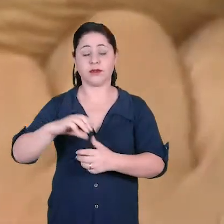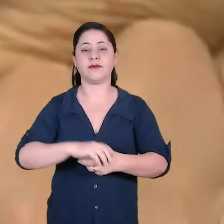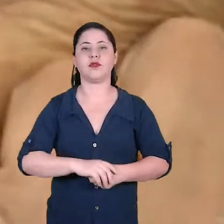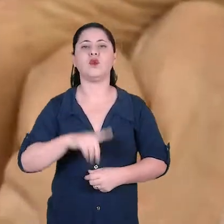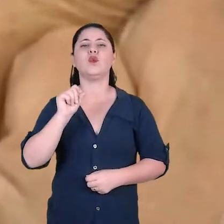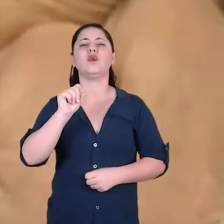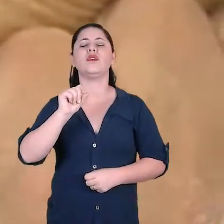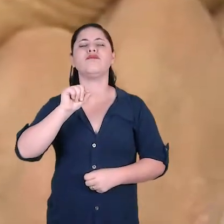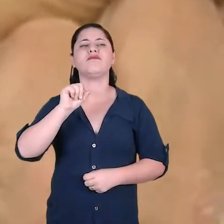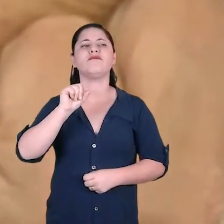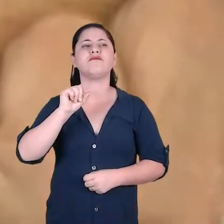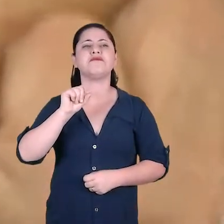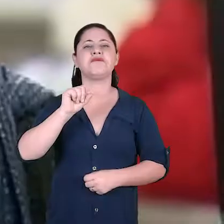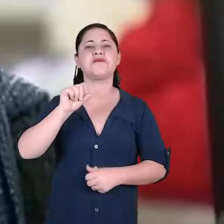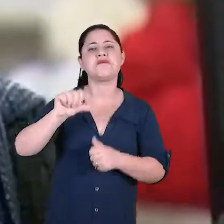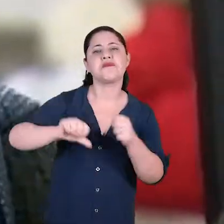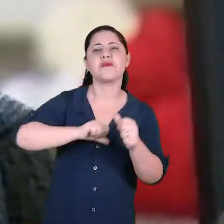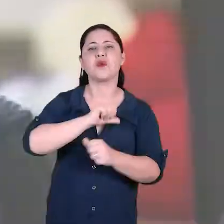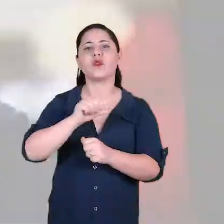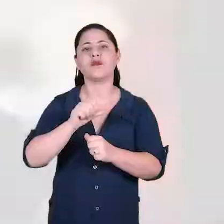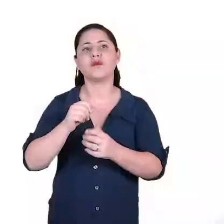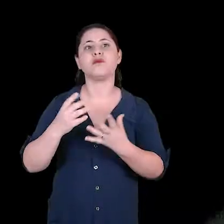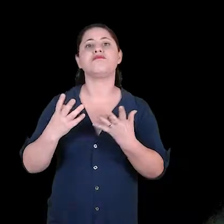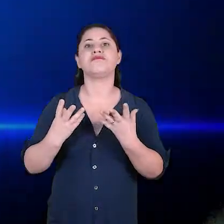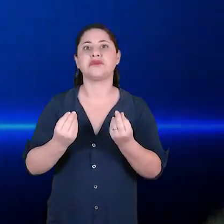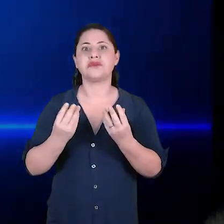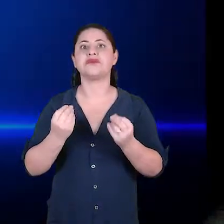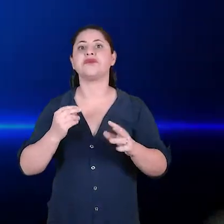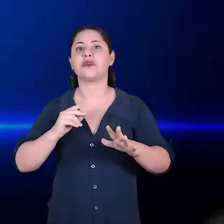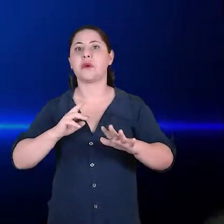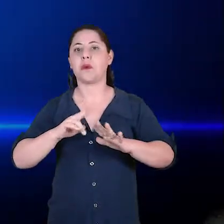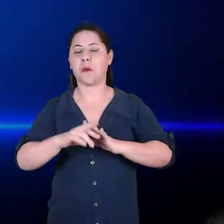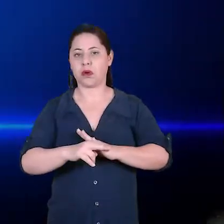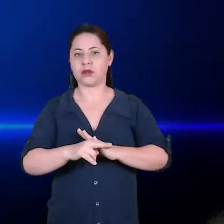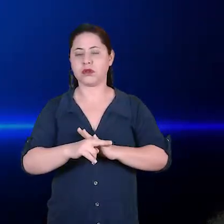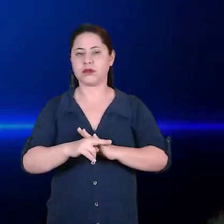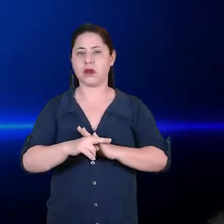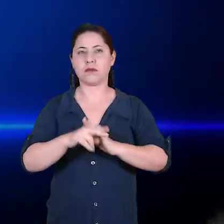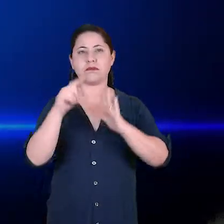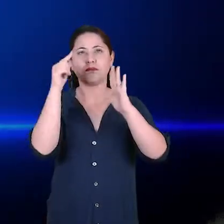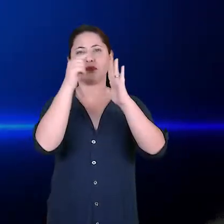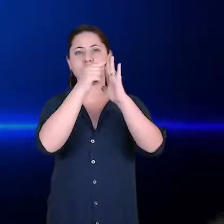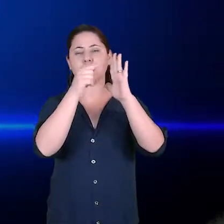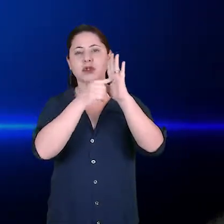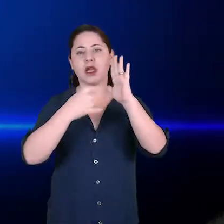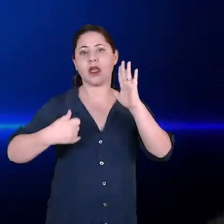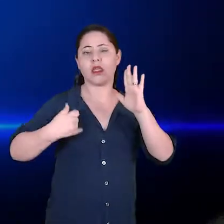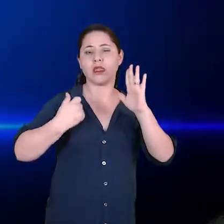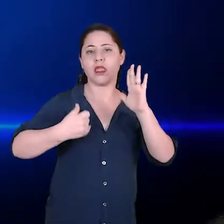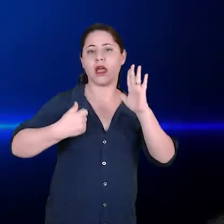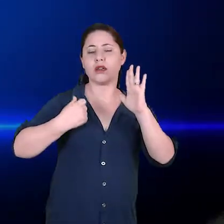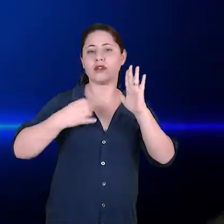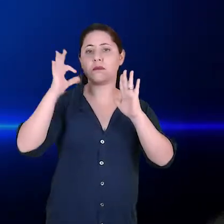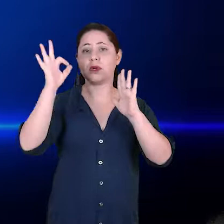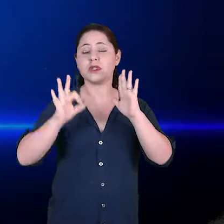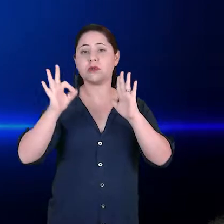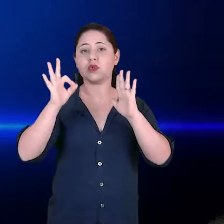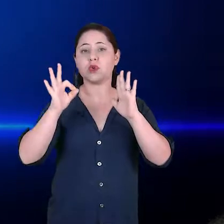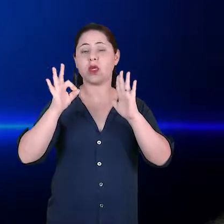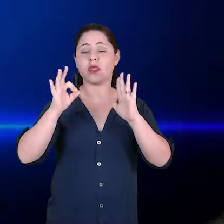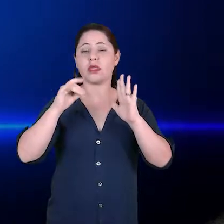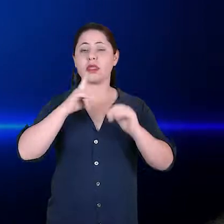O que muda? Muita coisa. Nos pontos principais, idade mínima, percentual e tempo